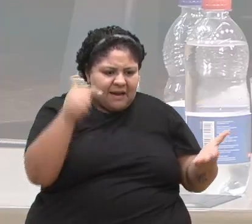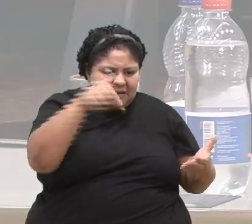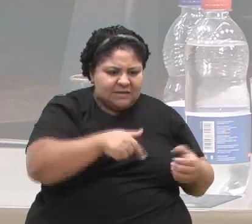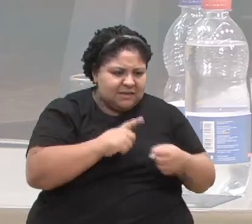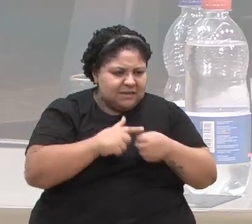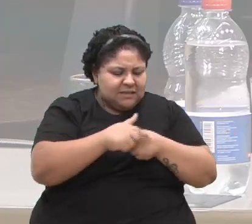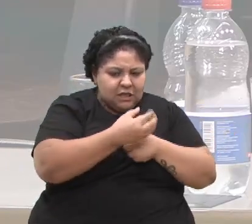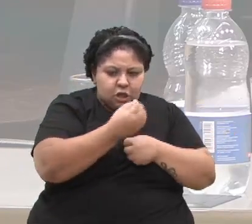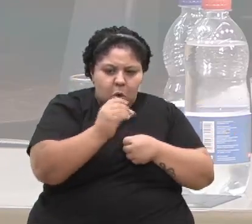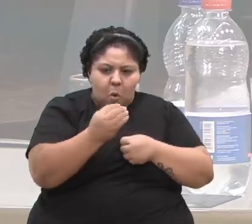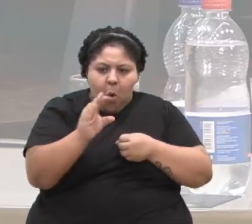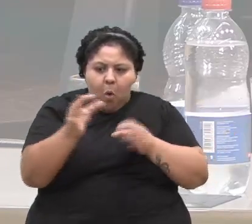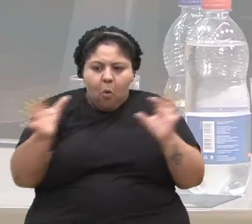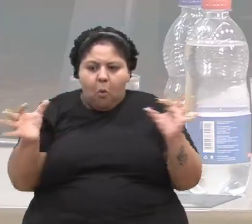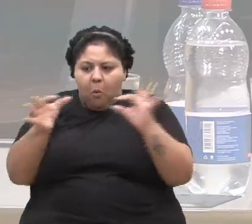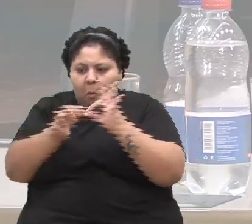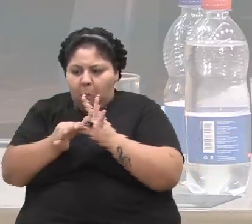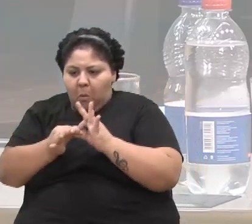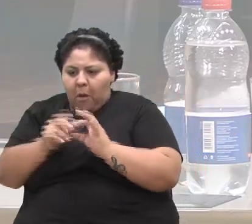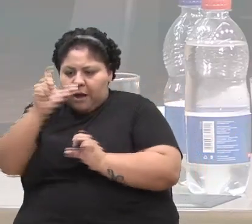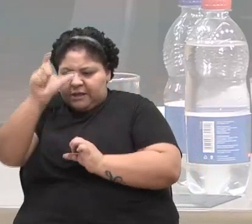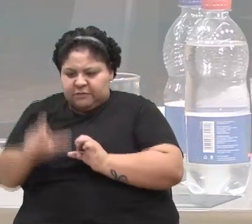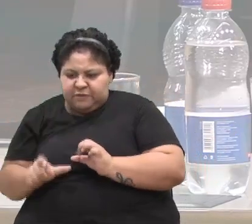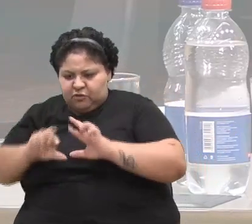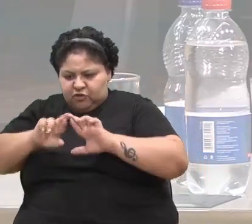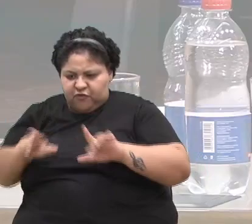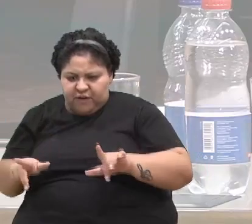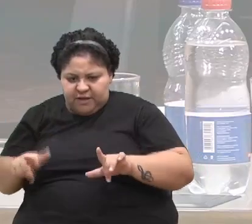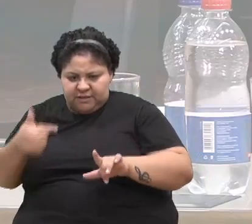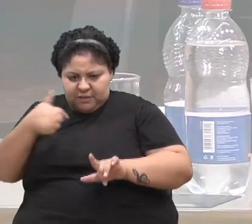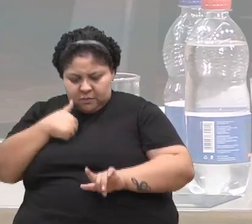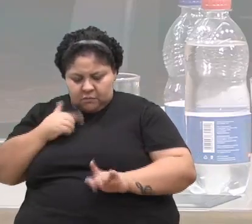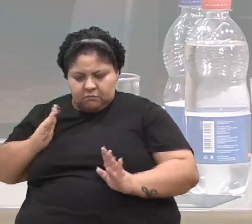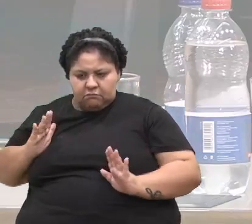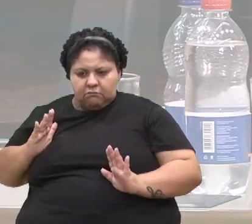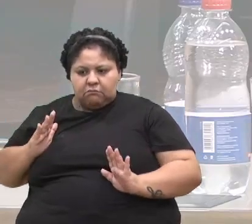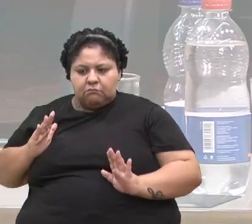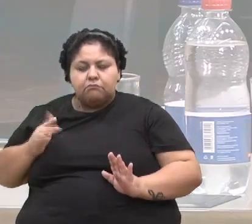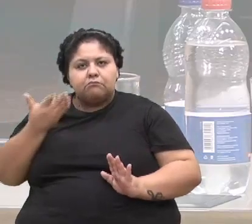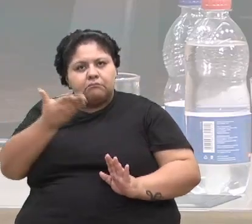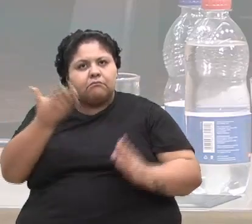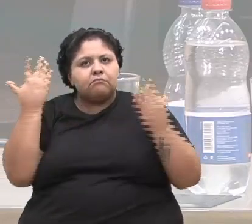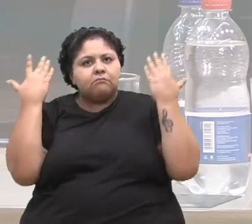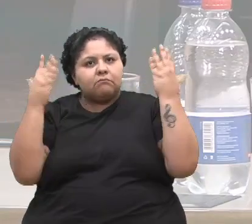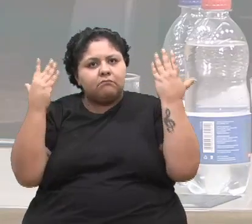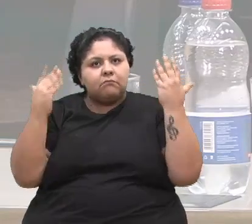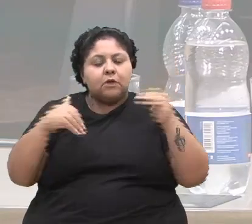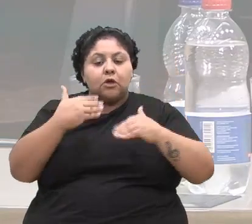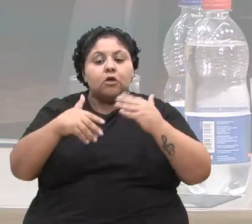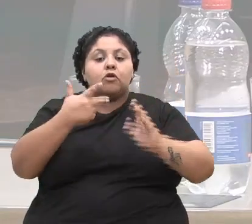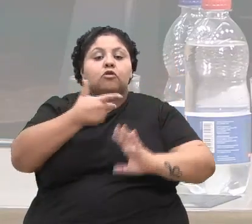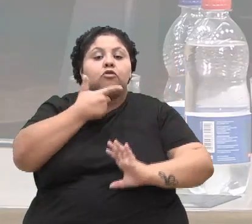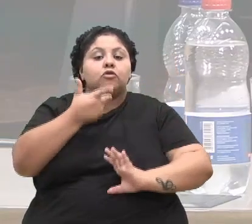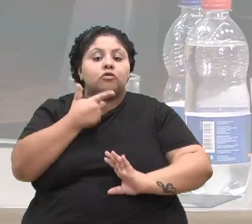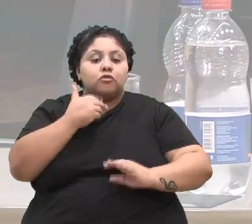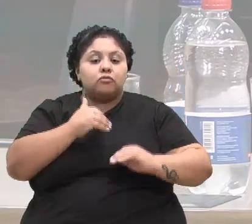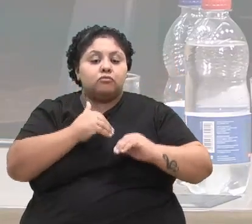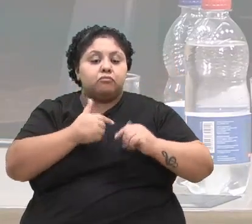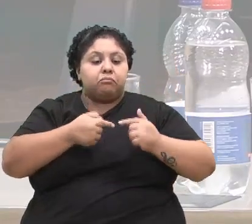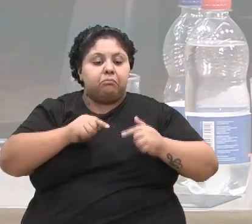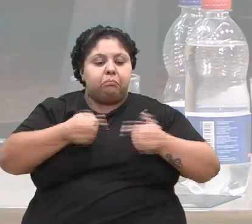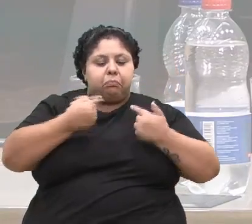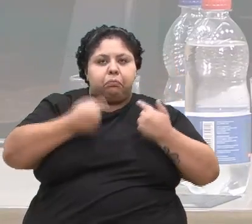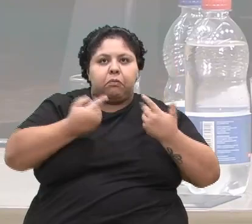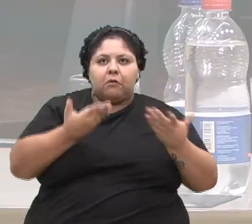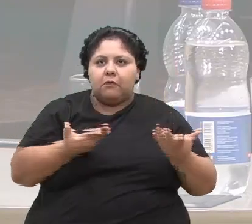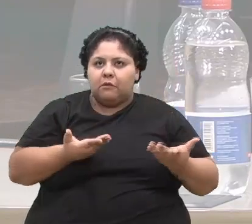pontes, construir com as pessoas que são diferentes da gente? Então o senhor está de parabéns. E quando o senhor falou em discutir que